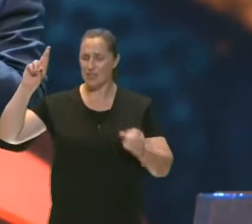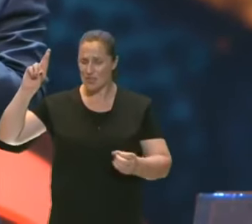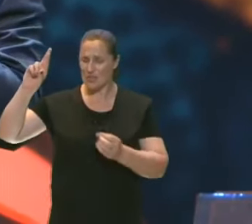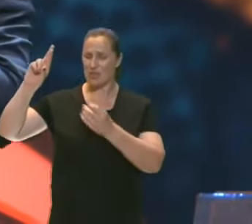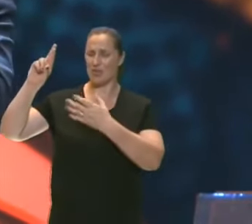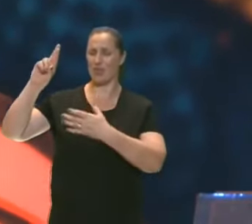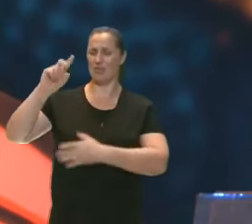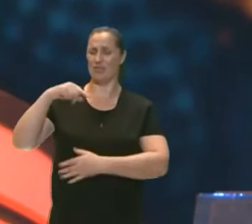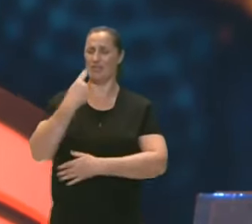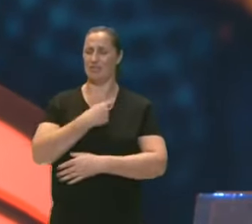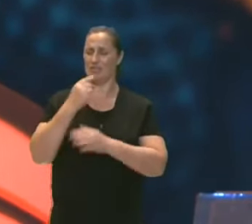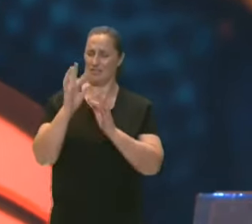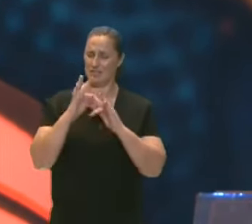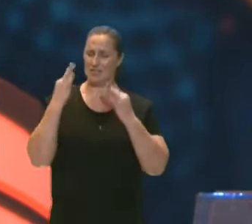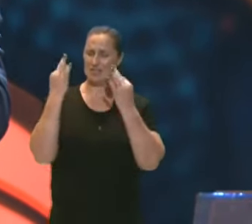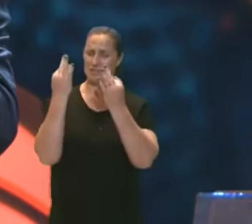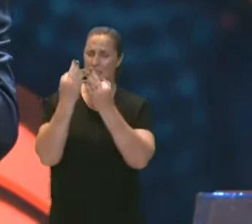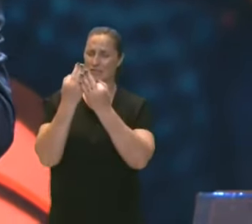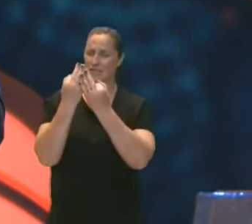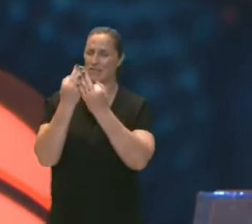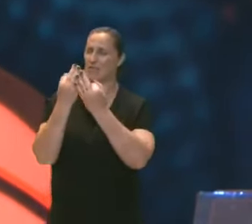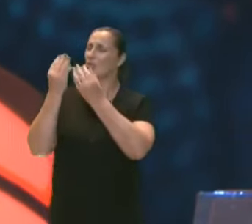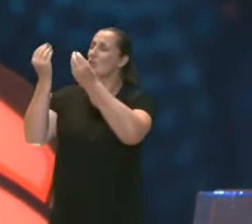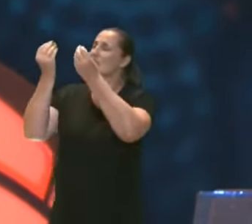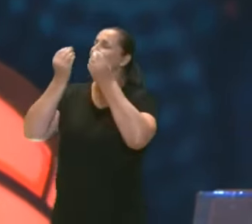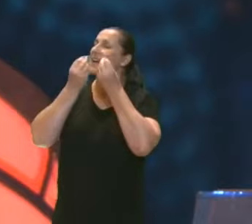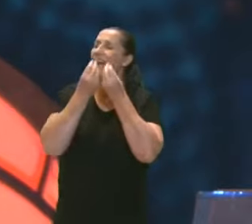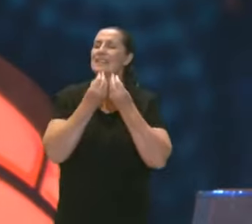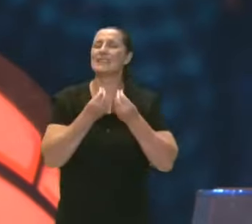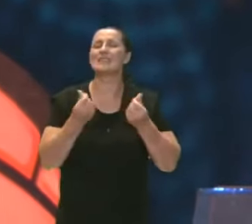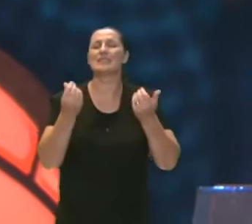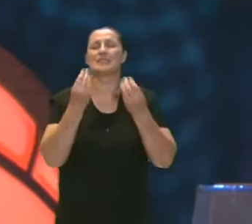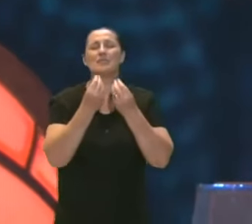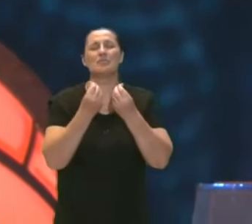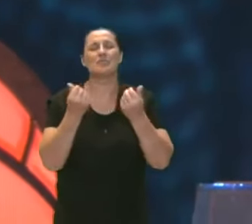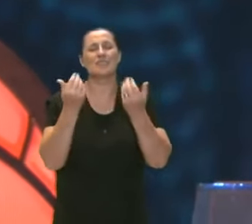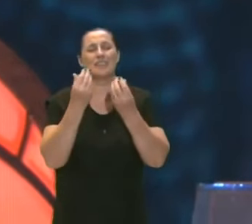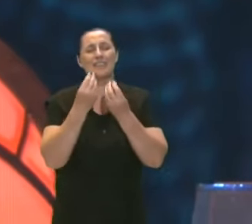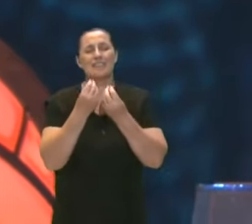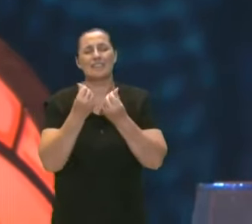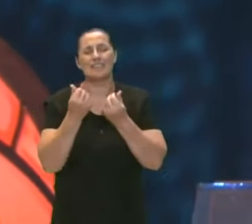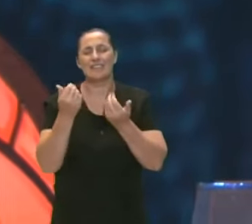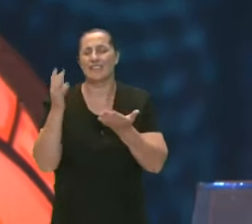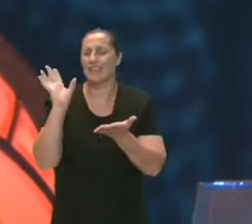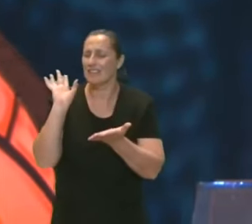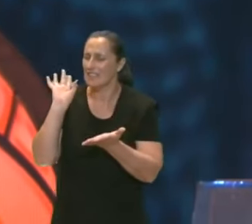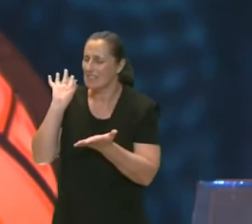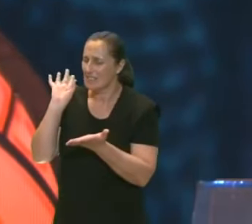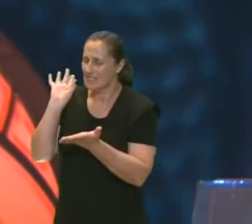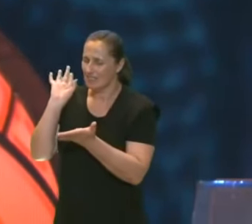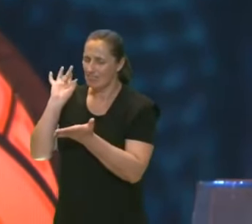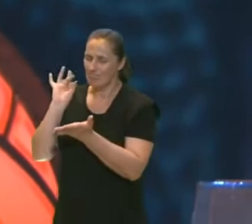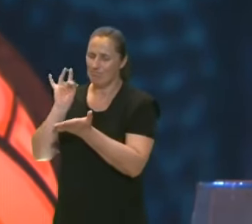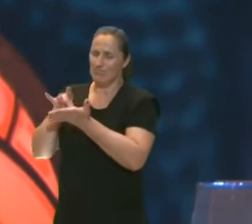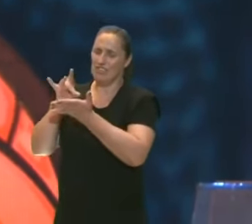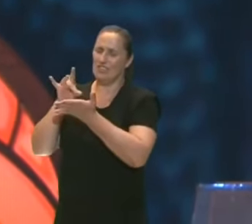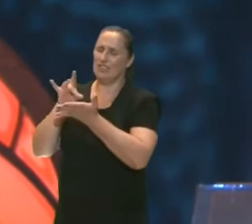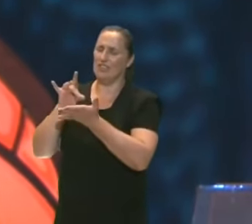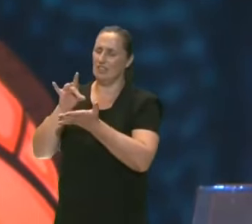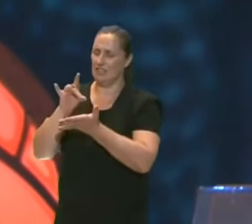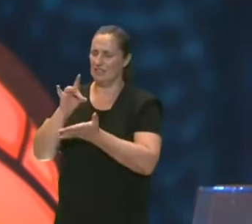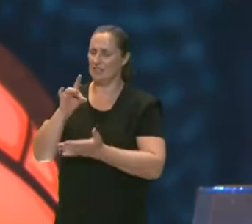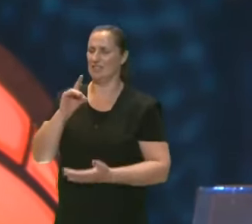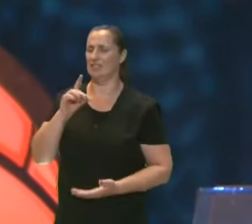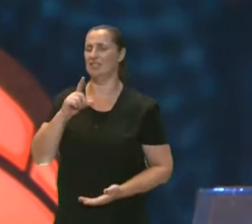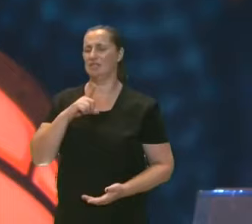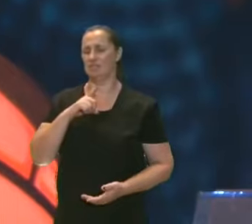Senhor, eu quero pedir que o Senhor nos dê a sensibilidade para sermos de fato sinceros, para pedir